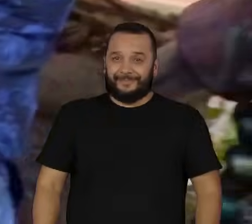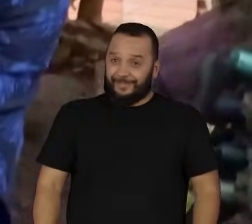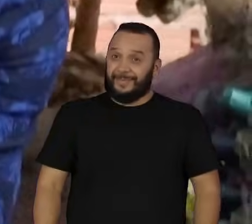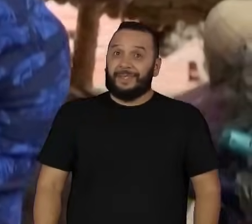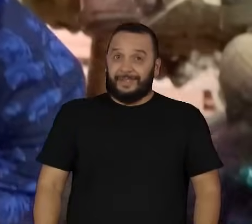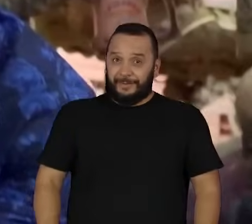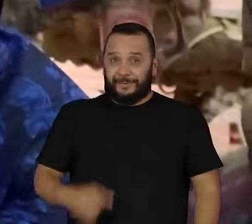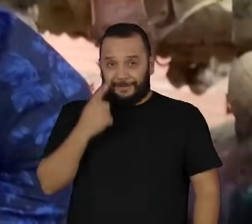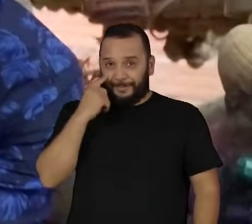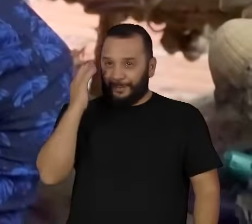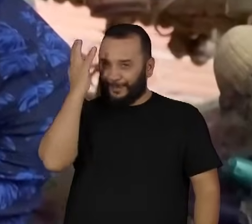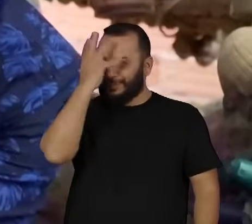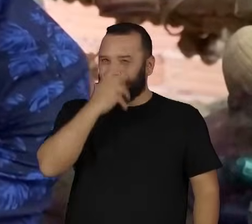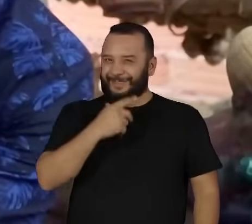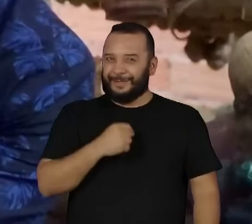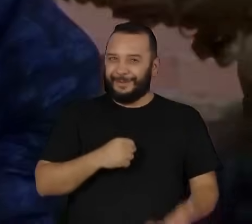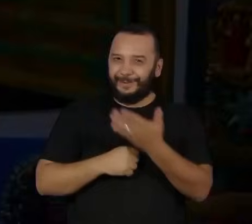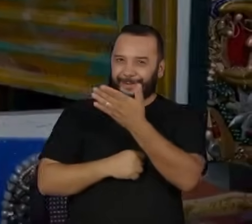Que bonito.